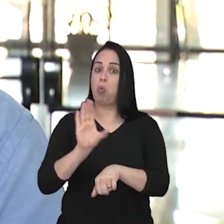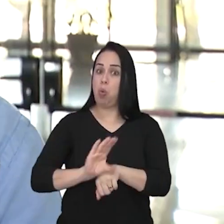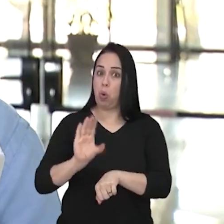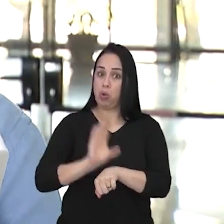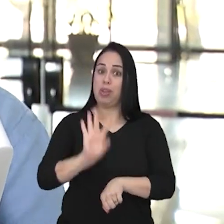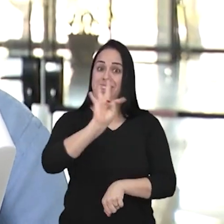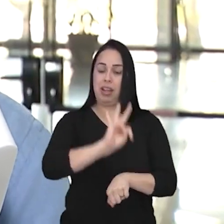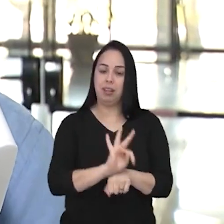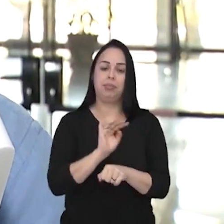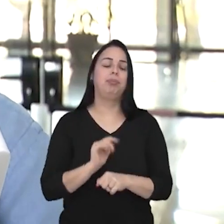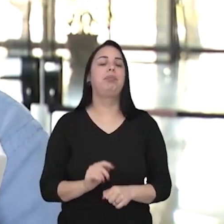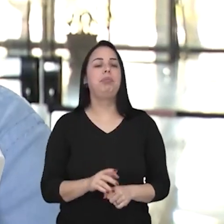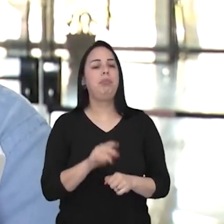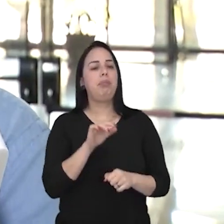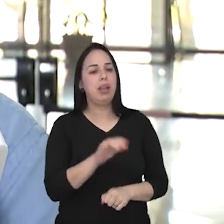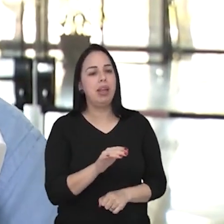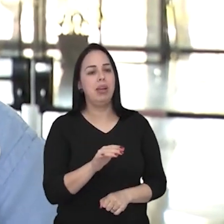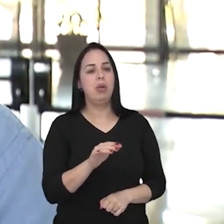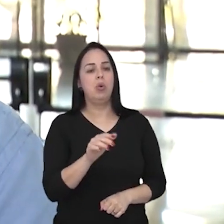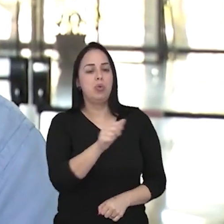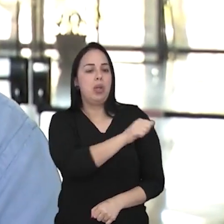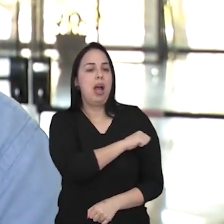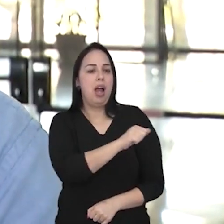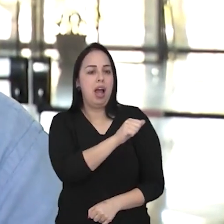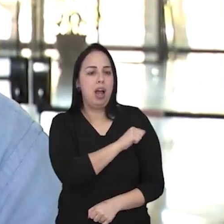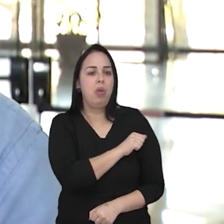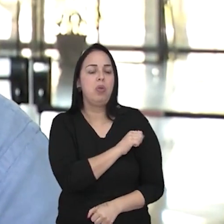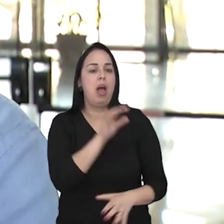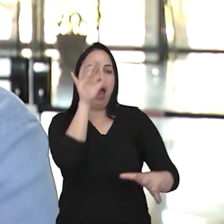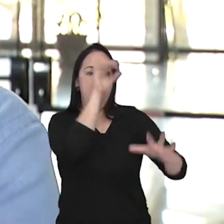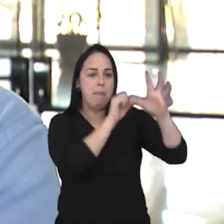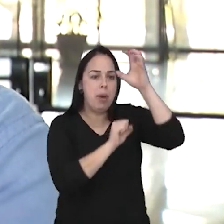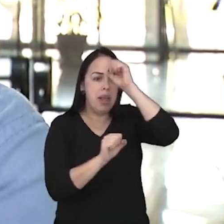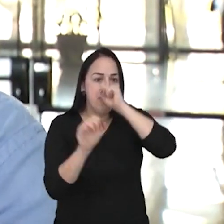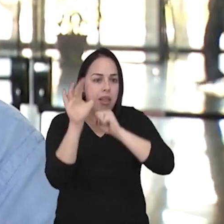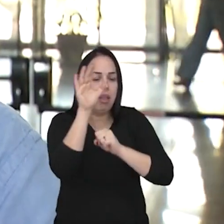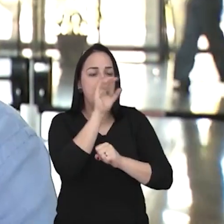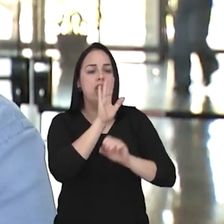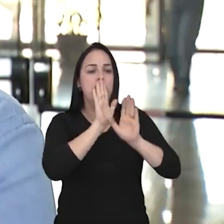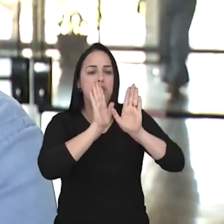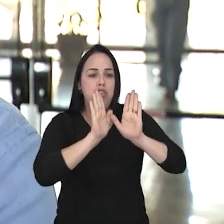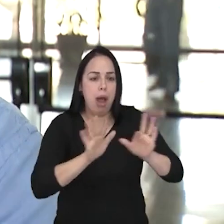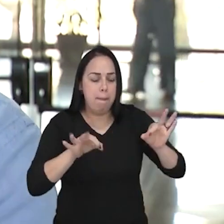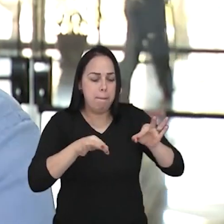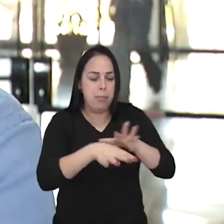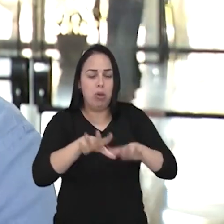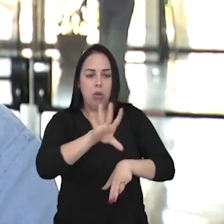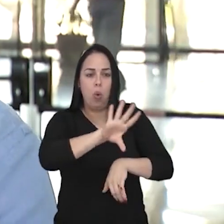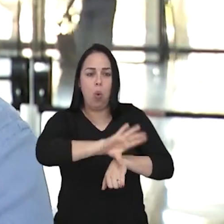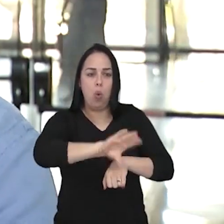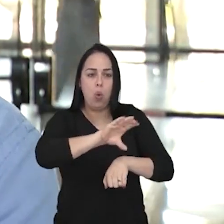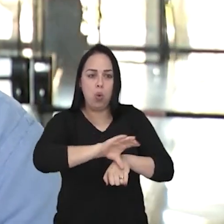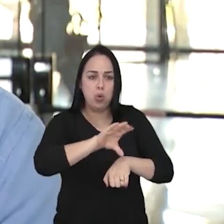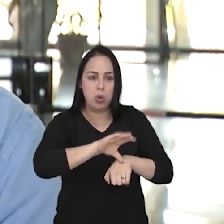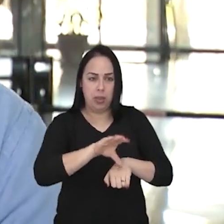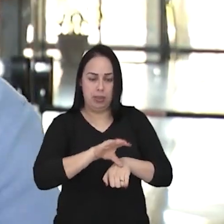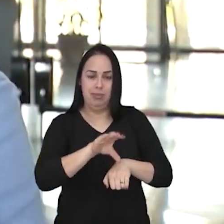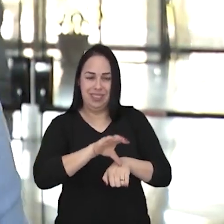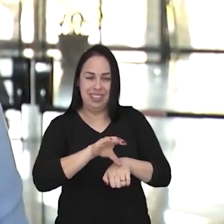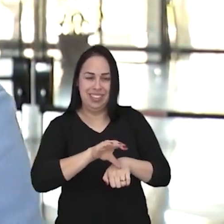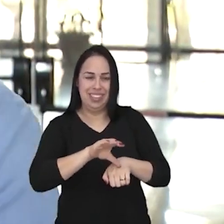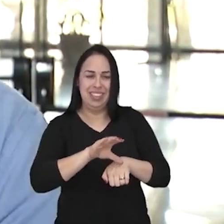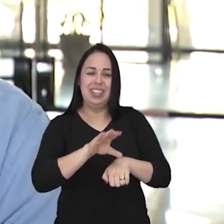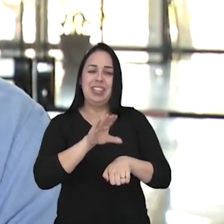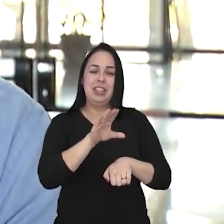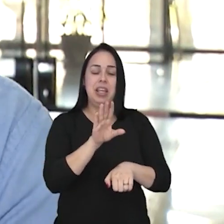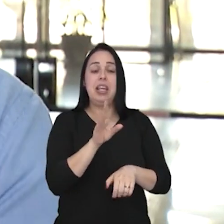nossos jovens ter uma continuidade dentro do próprio, da própria educação, da onde está sendo ali, fazendo o seu trabalho do